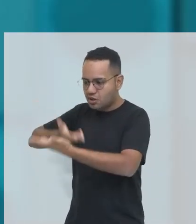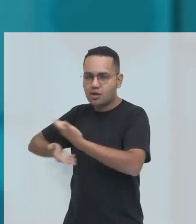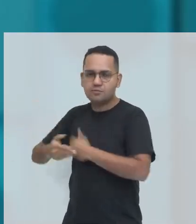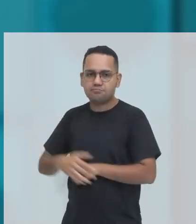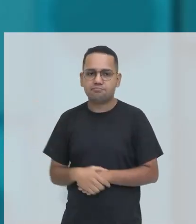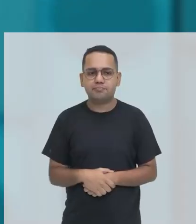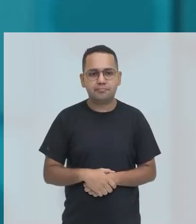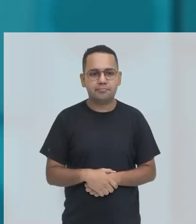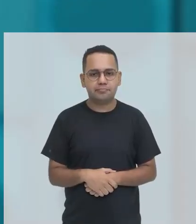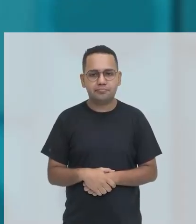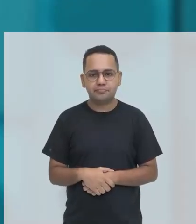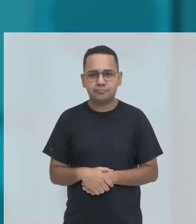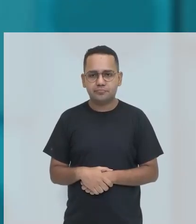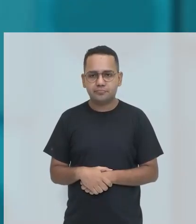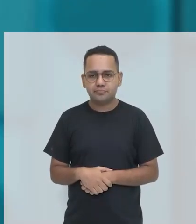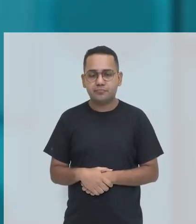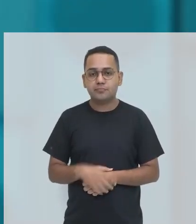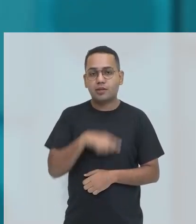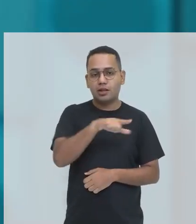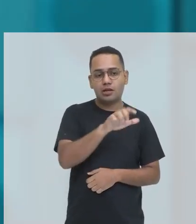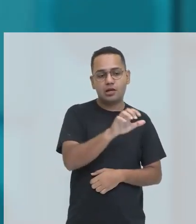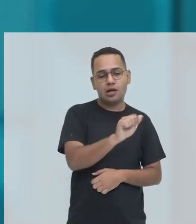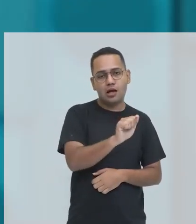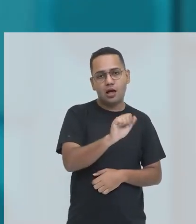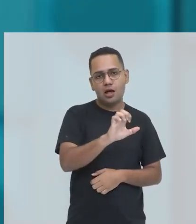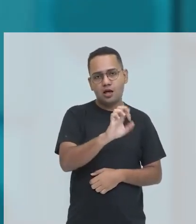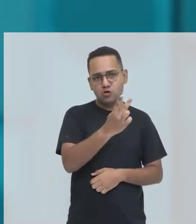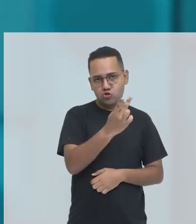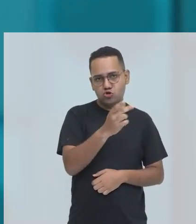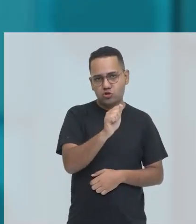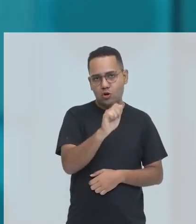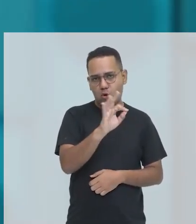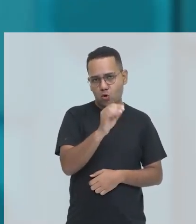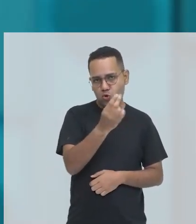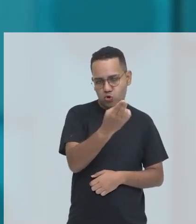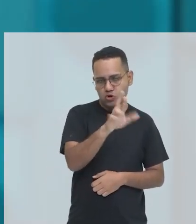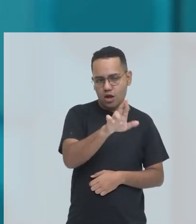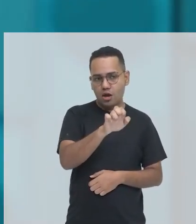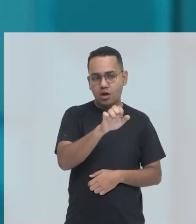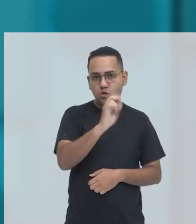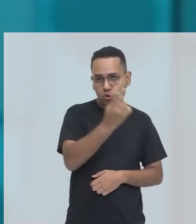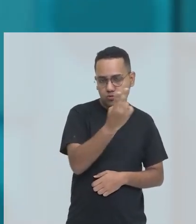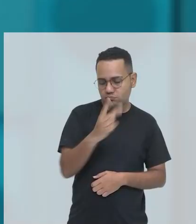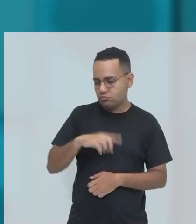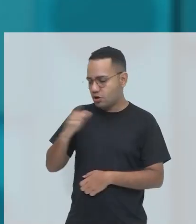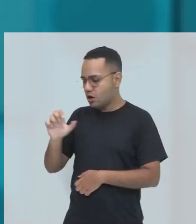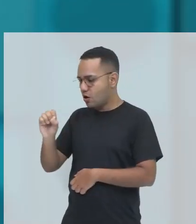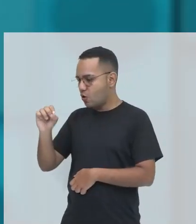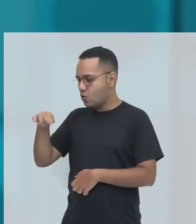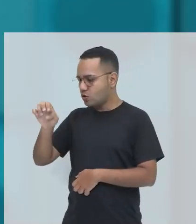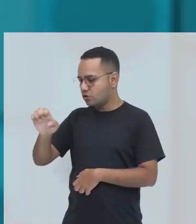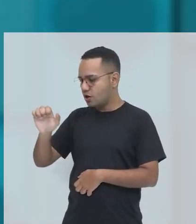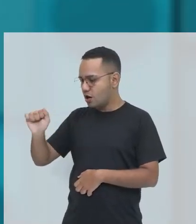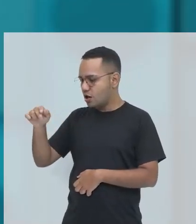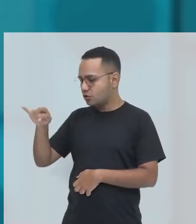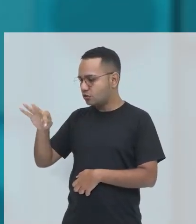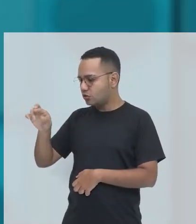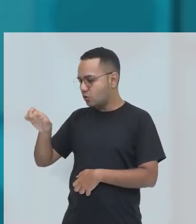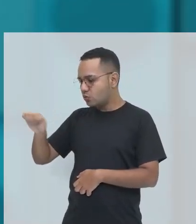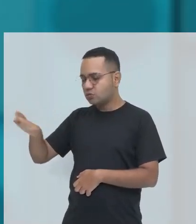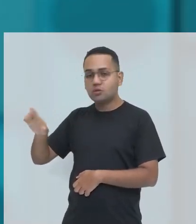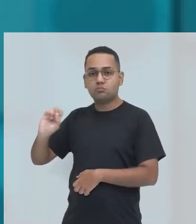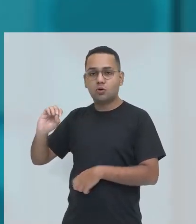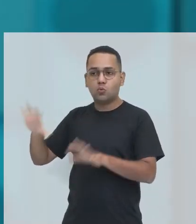duas pessoas, tá certo? Each other para dois e one another para mais de dois, um grupo maior, certo? Uma ação